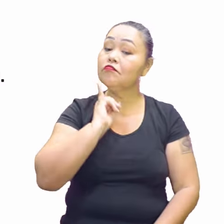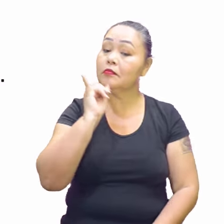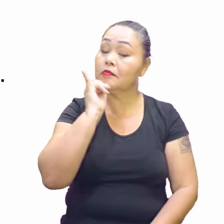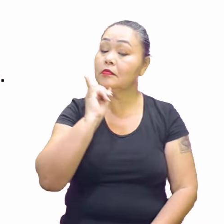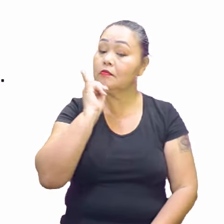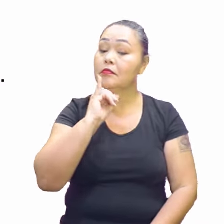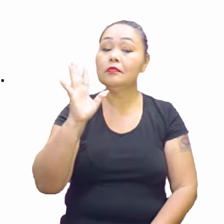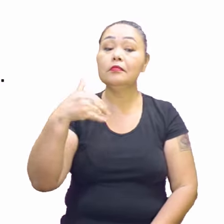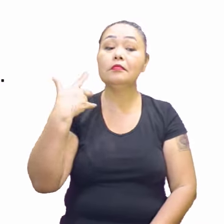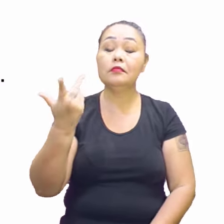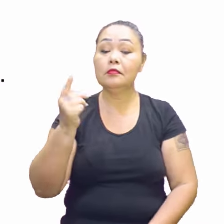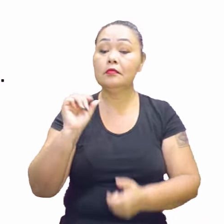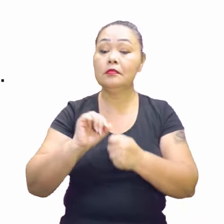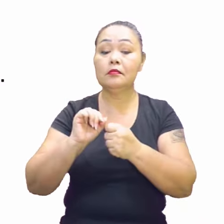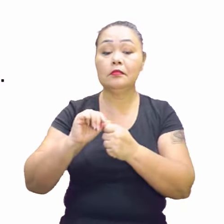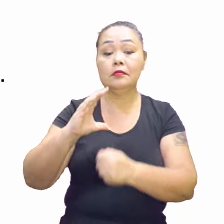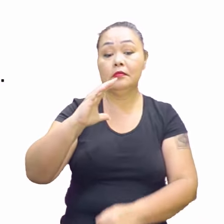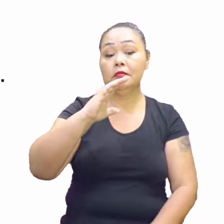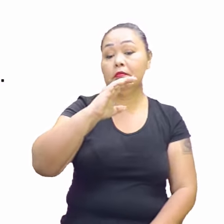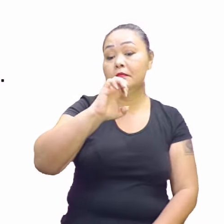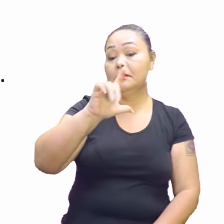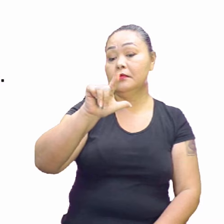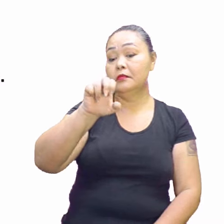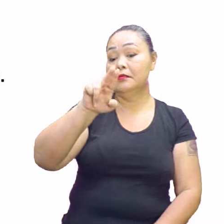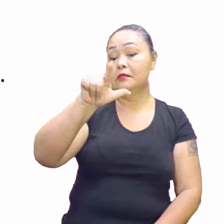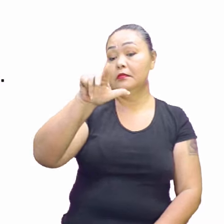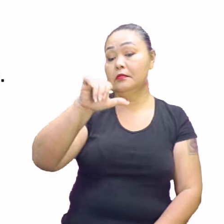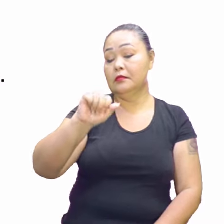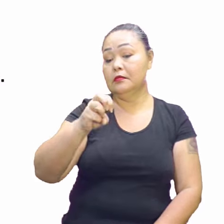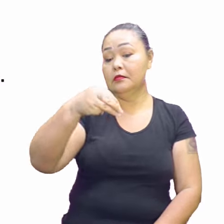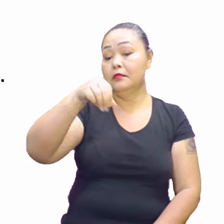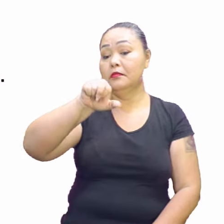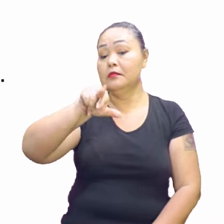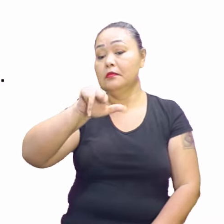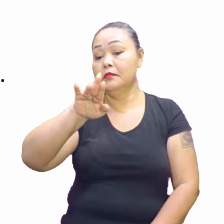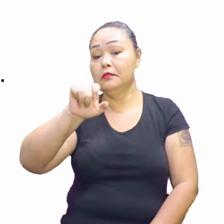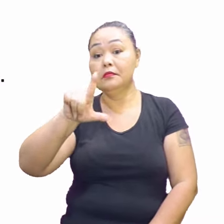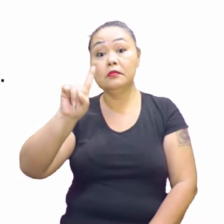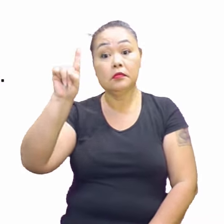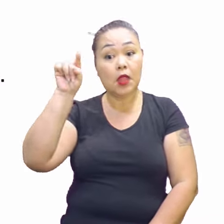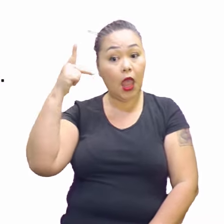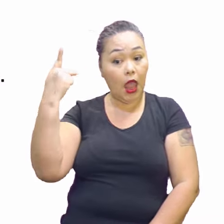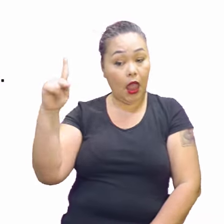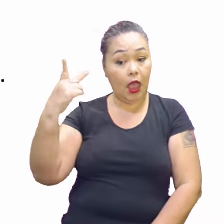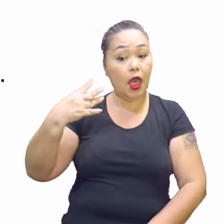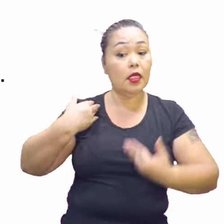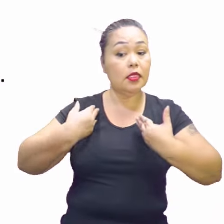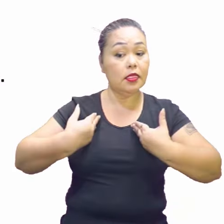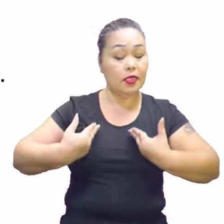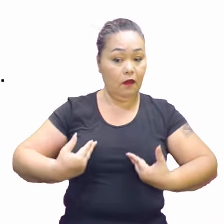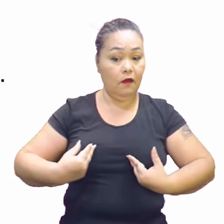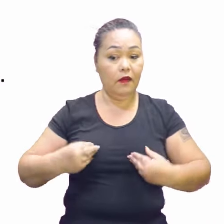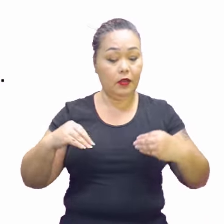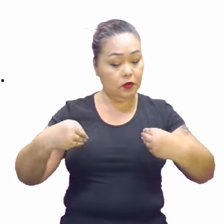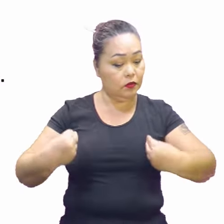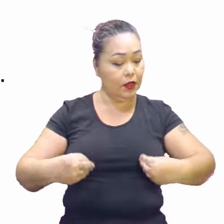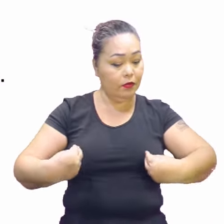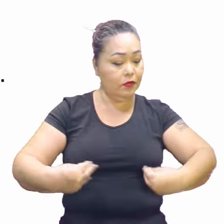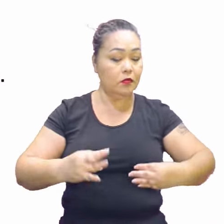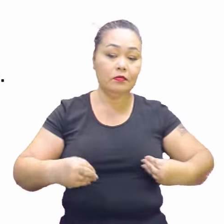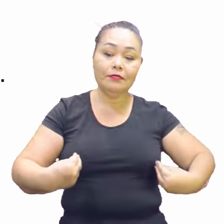de um trechinho de Cecília Meirelles. Olha lá. Esse teu vestido de pregas te